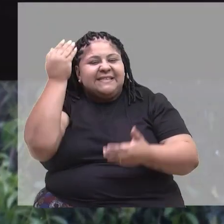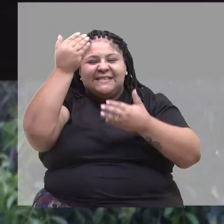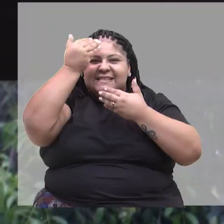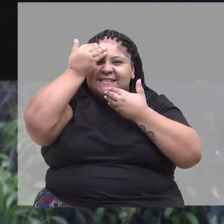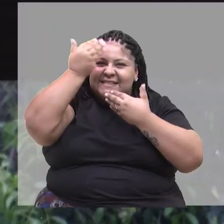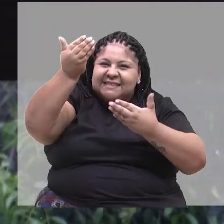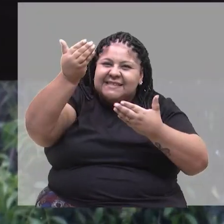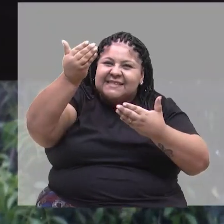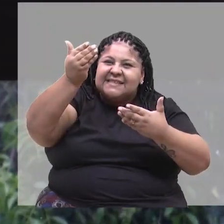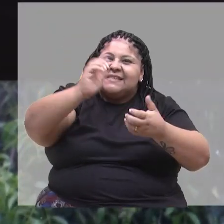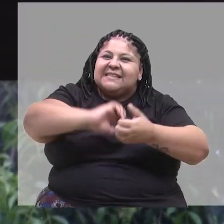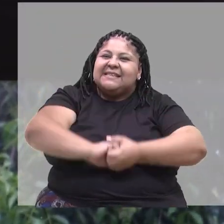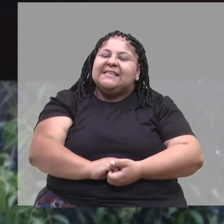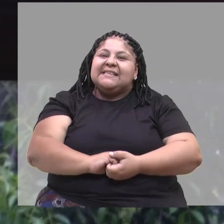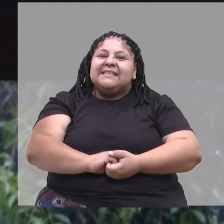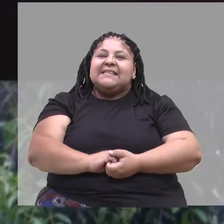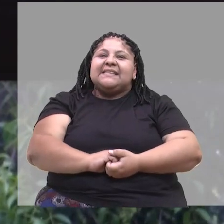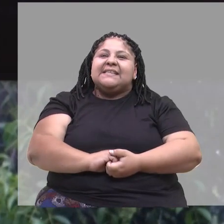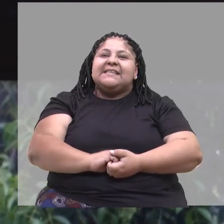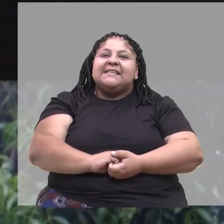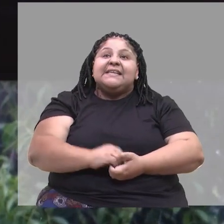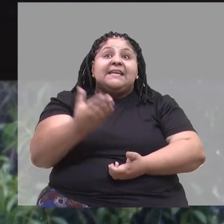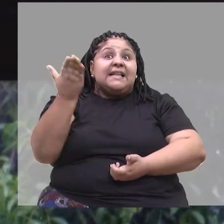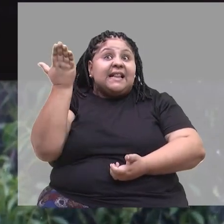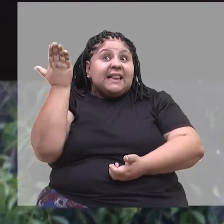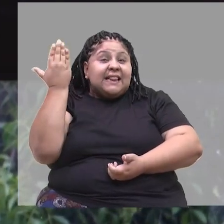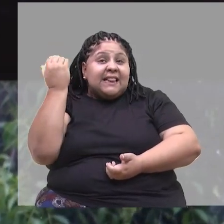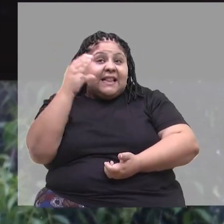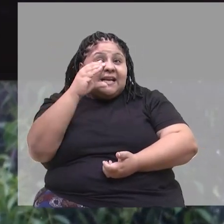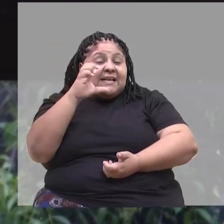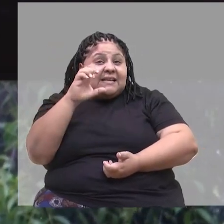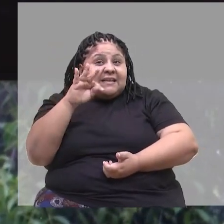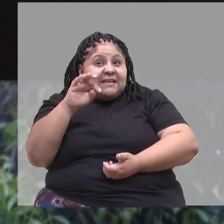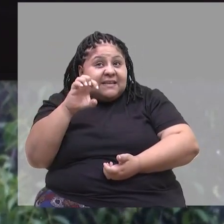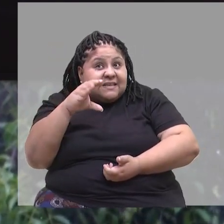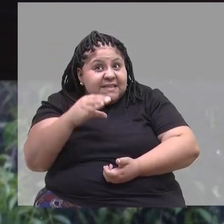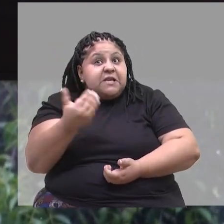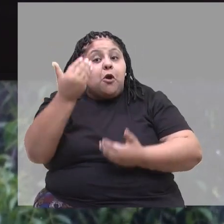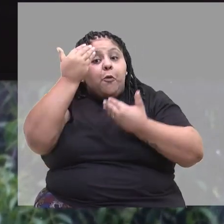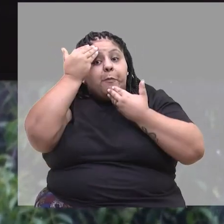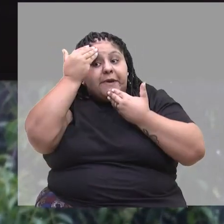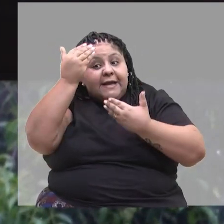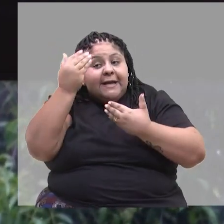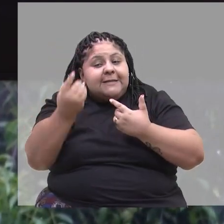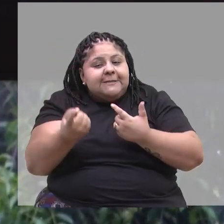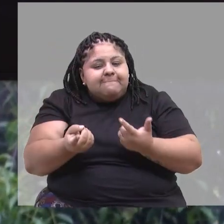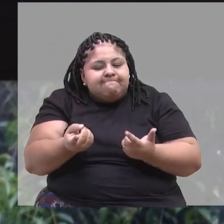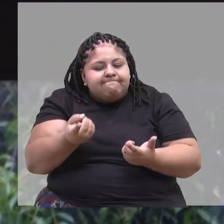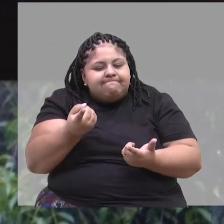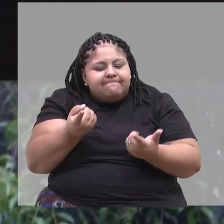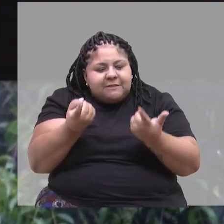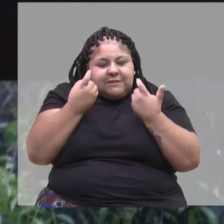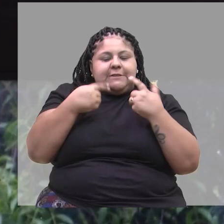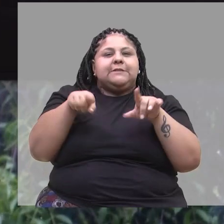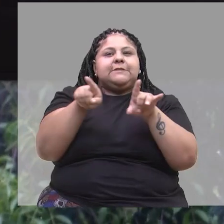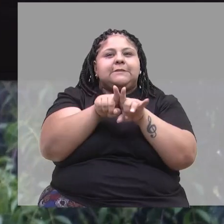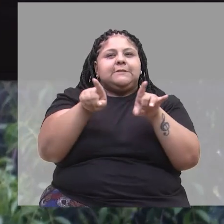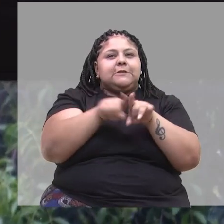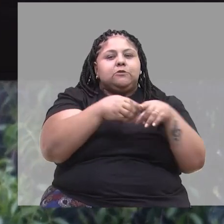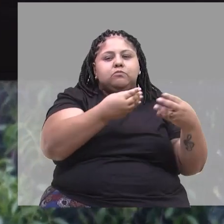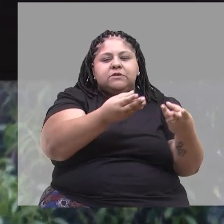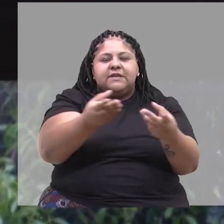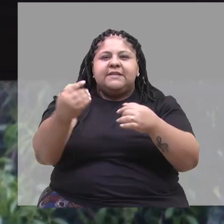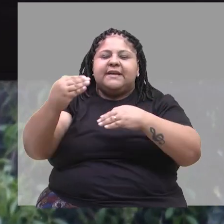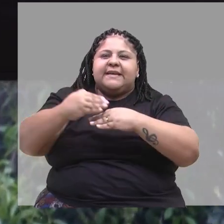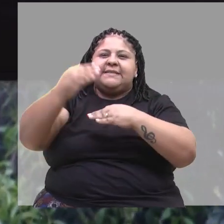Marcelo, obrigada. Estudantes lá do CETEC, obrigada pelo interesse, e a gente fica também muito